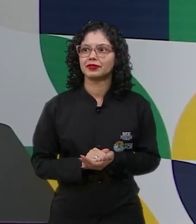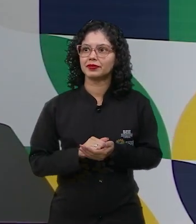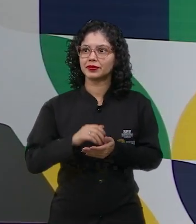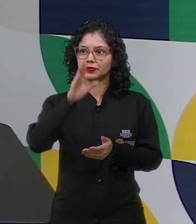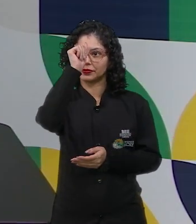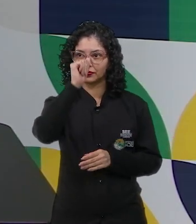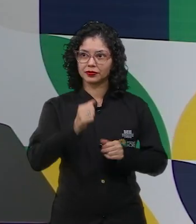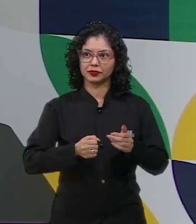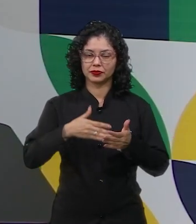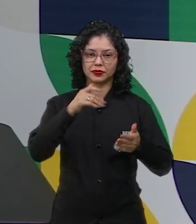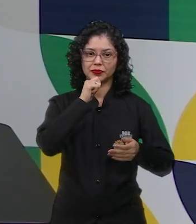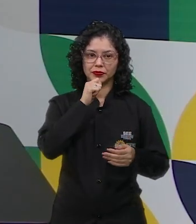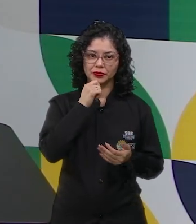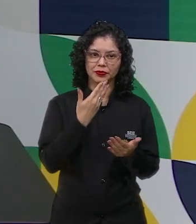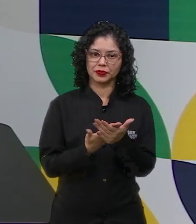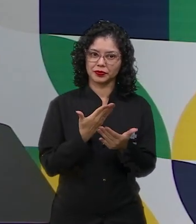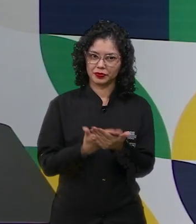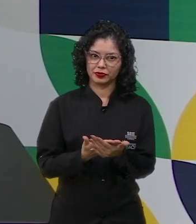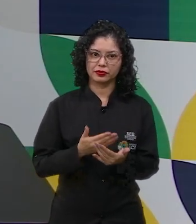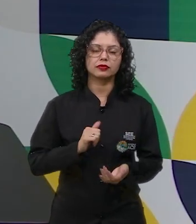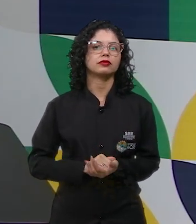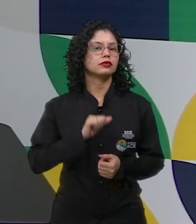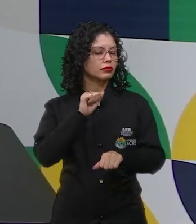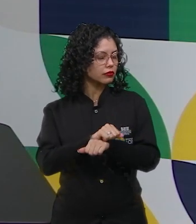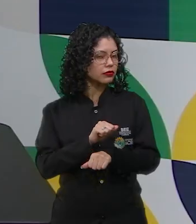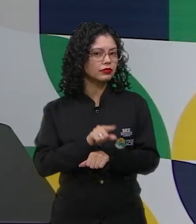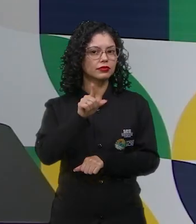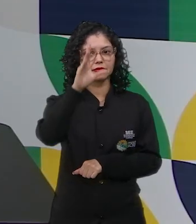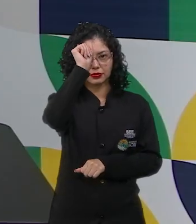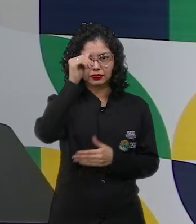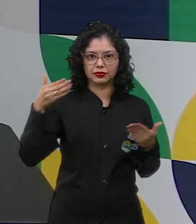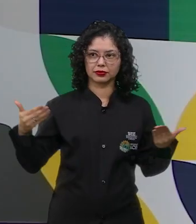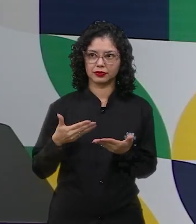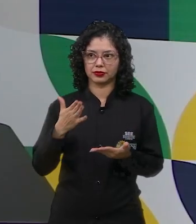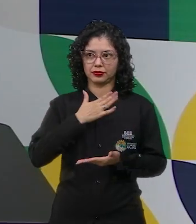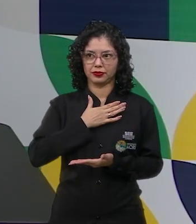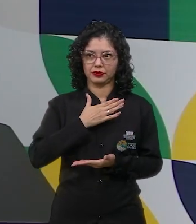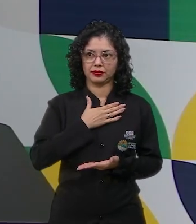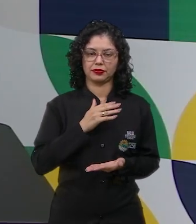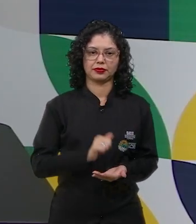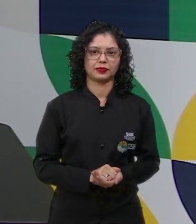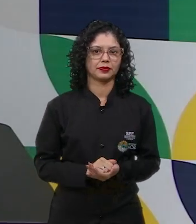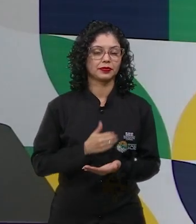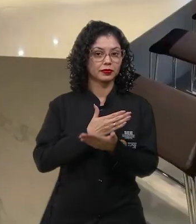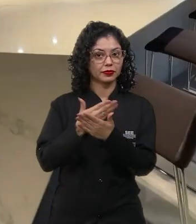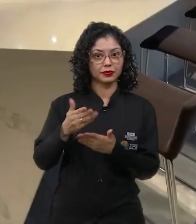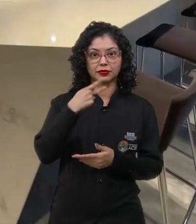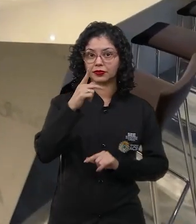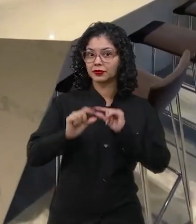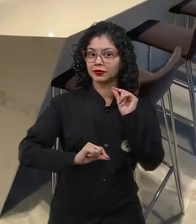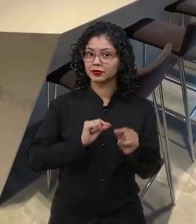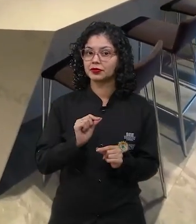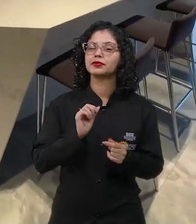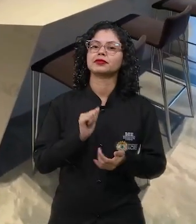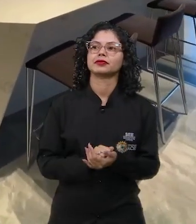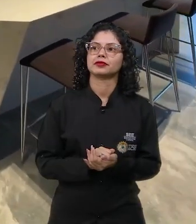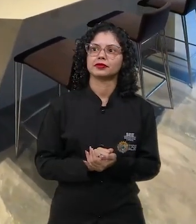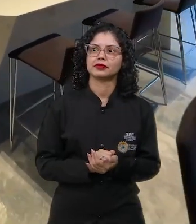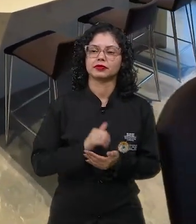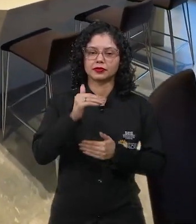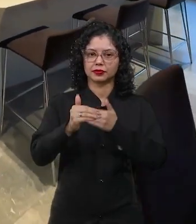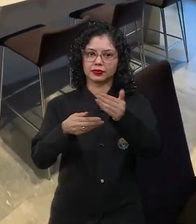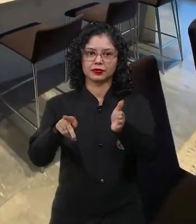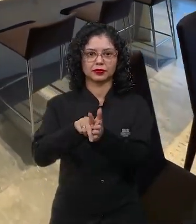aprendi muito nessa aula. Então, espero que vocês aprendam aqui comigo. Então, vamos começar aqui falando o quê, gente? Fazendo um tour químico ali